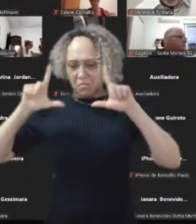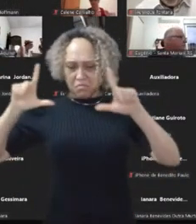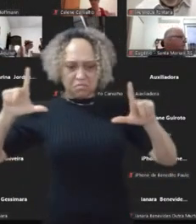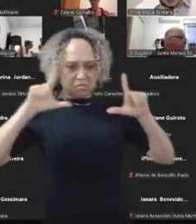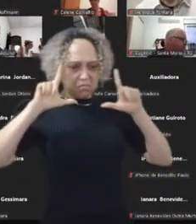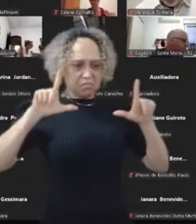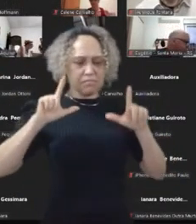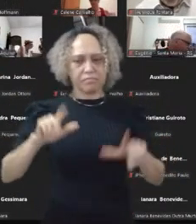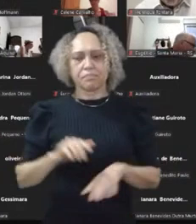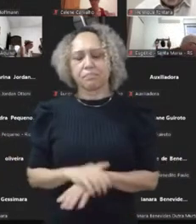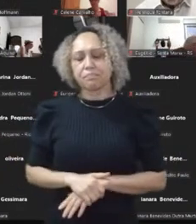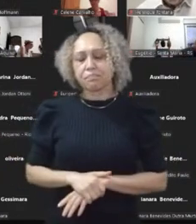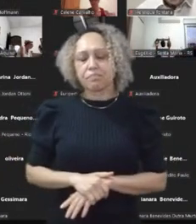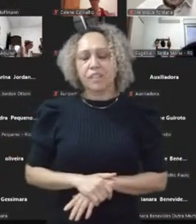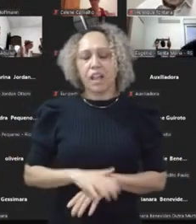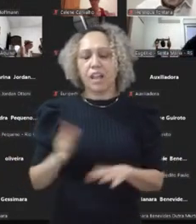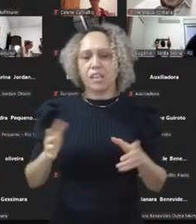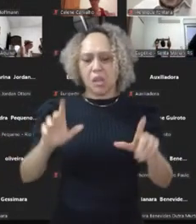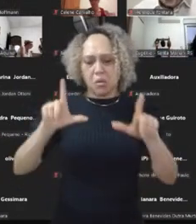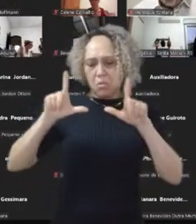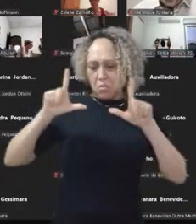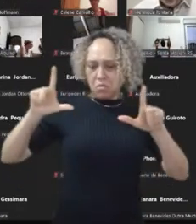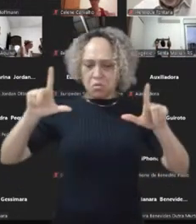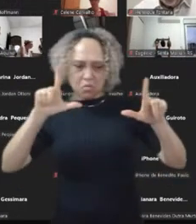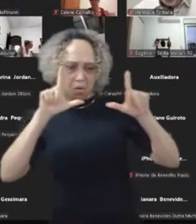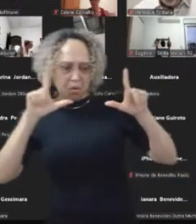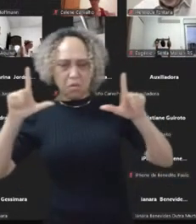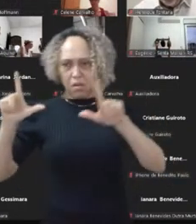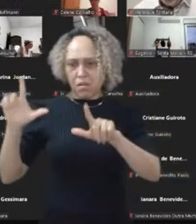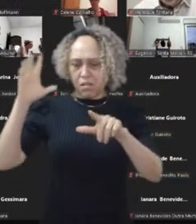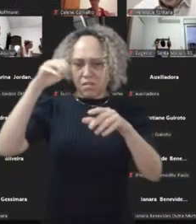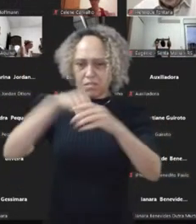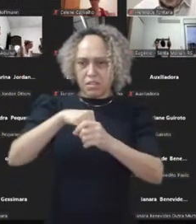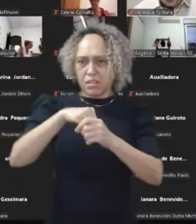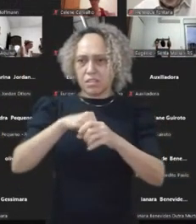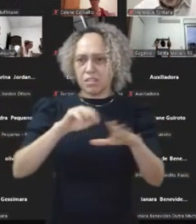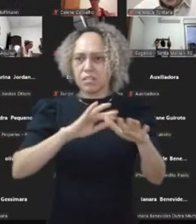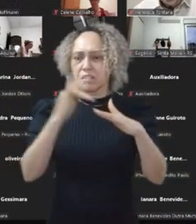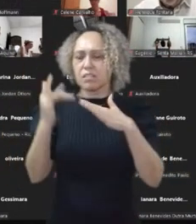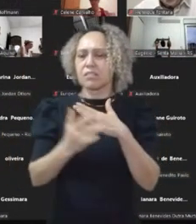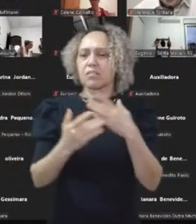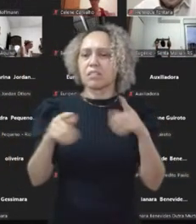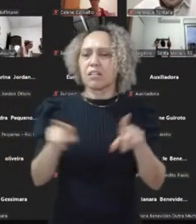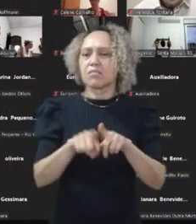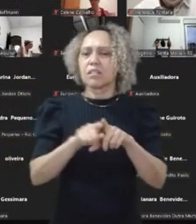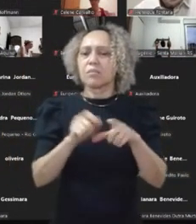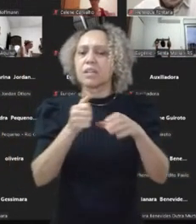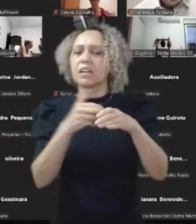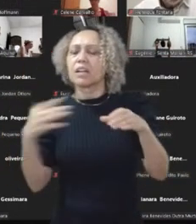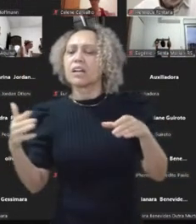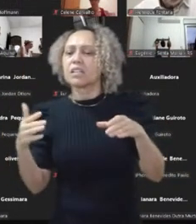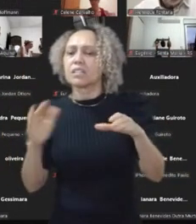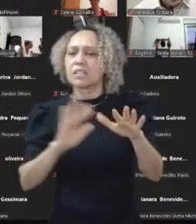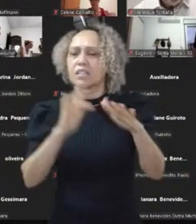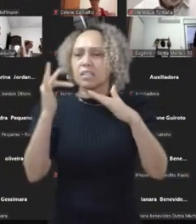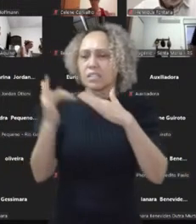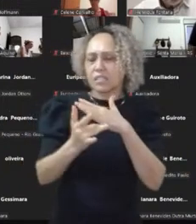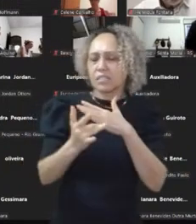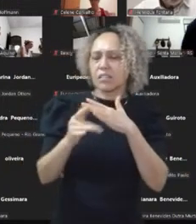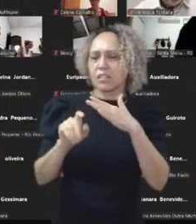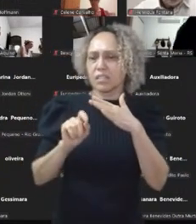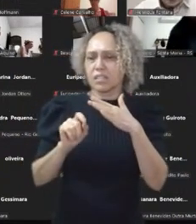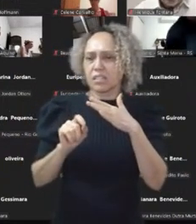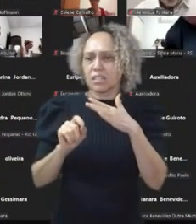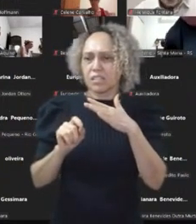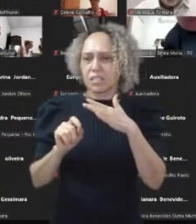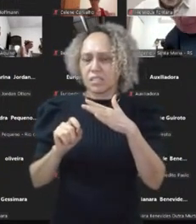ou esse hiperindividualismo hiper personalismo tem também uma característica de ser dessa GES serem hiper relacionais